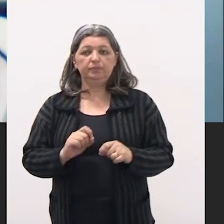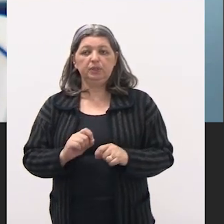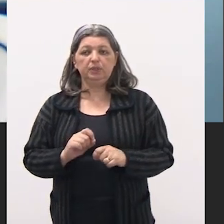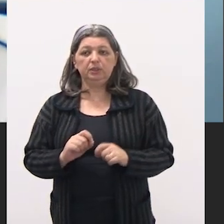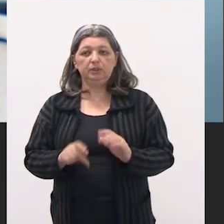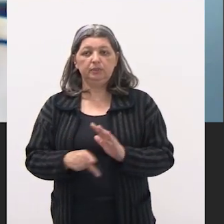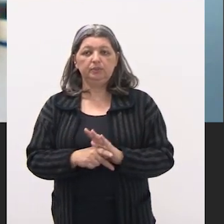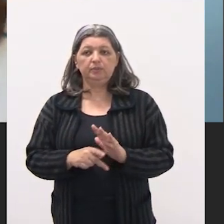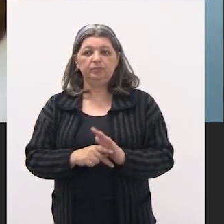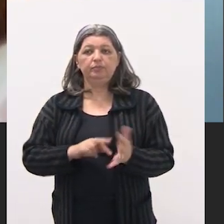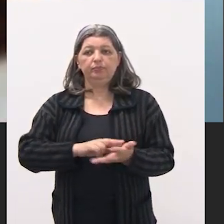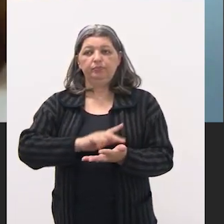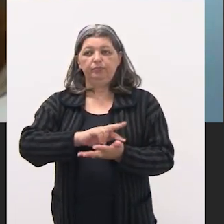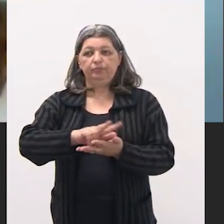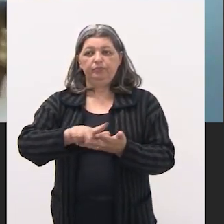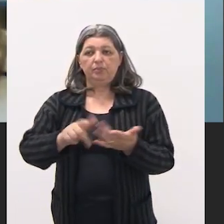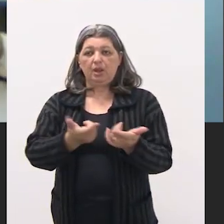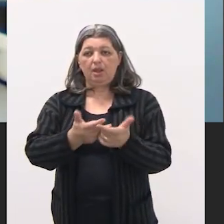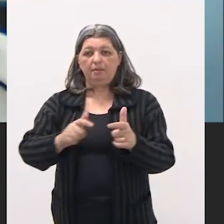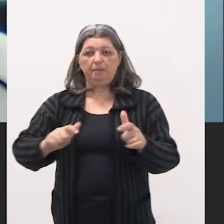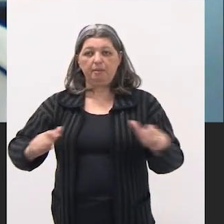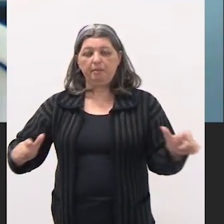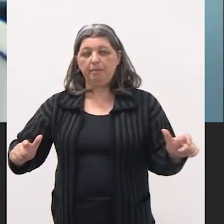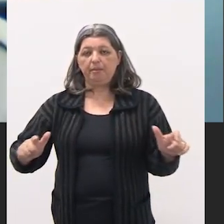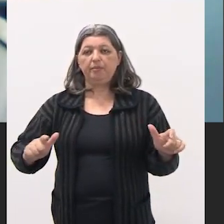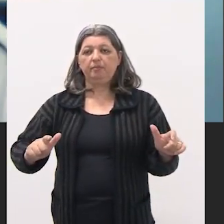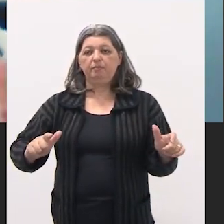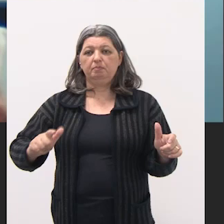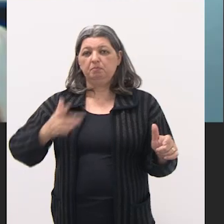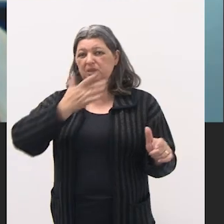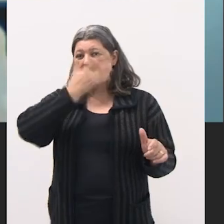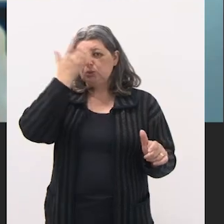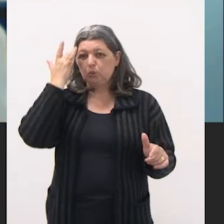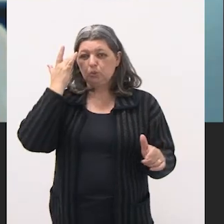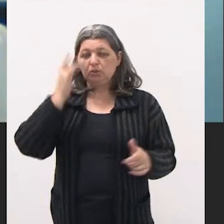pessoas, nós estamos falando de muitas pessoas, nós